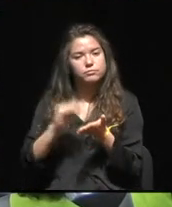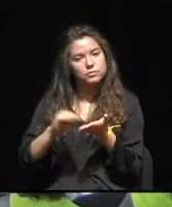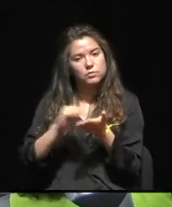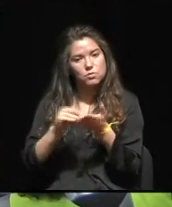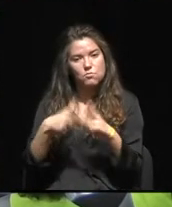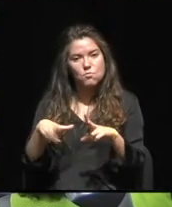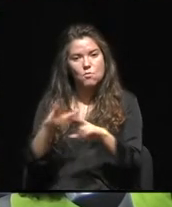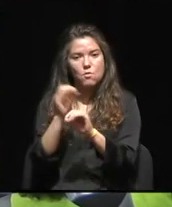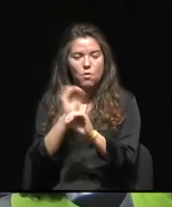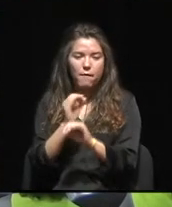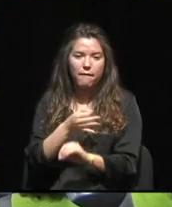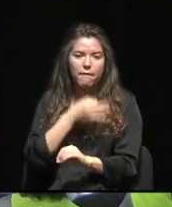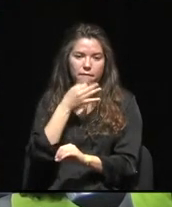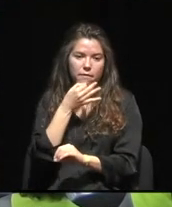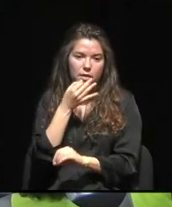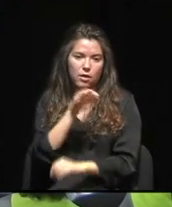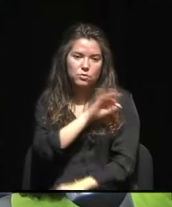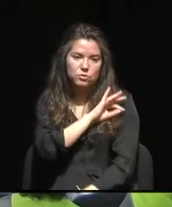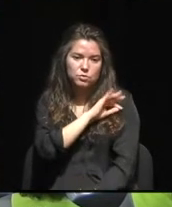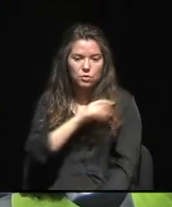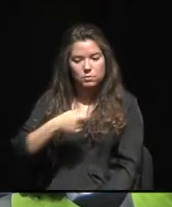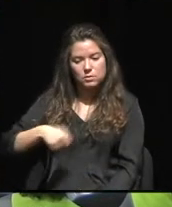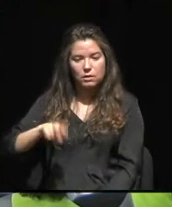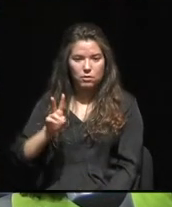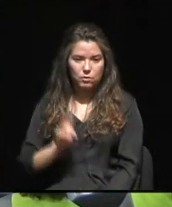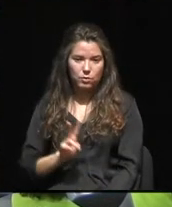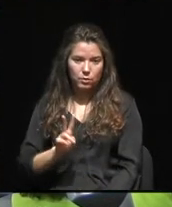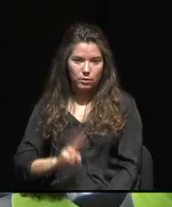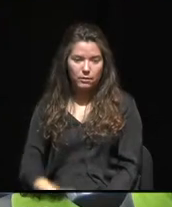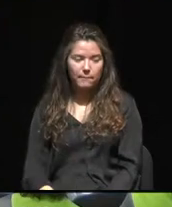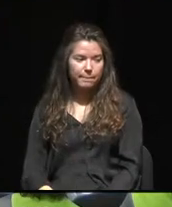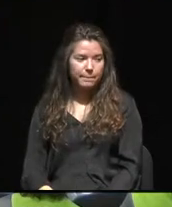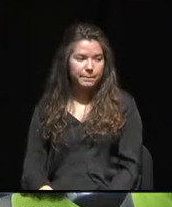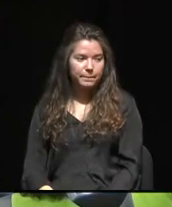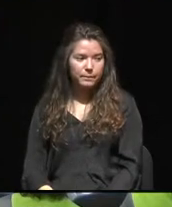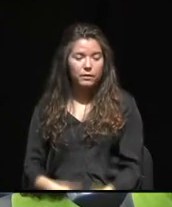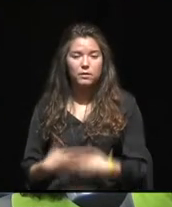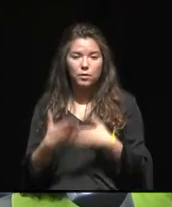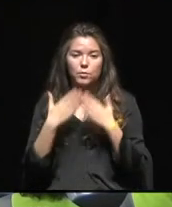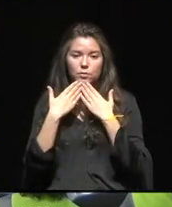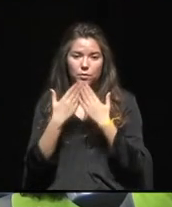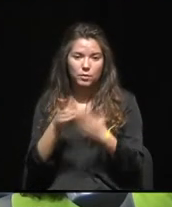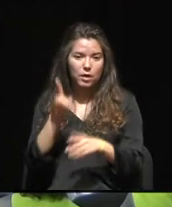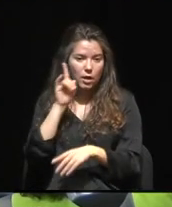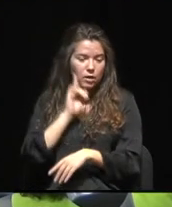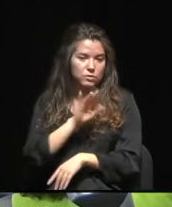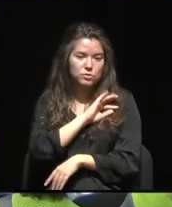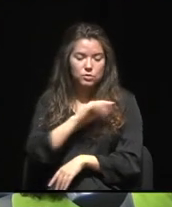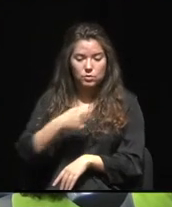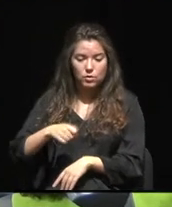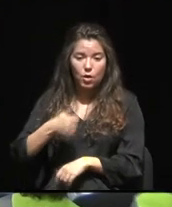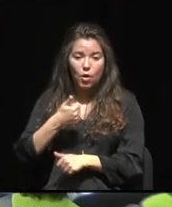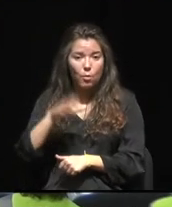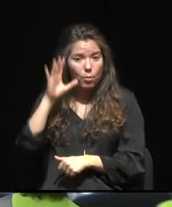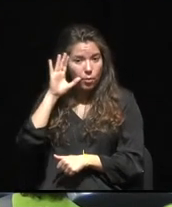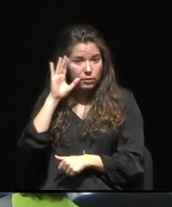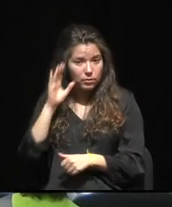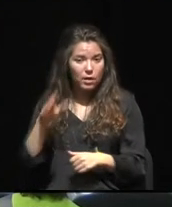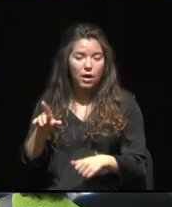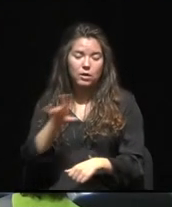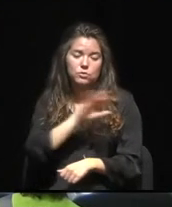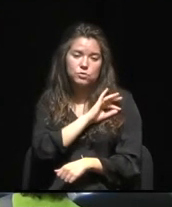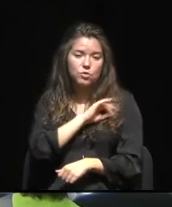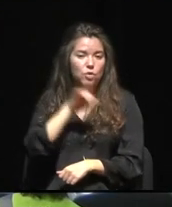inscrições passo a palavra Senhor vice-presidente muito obrigado senhora Presidente Boa tarde senhoras e senhores